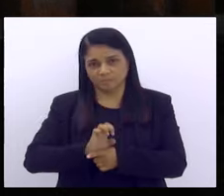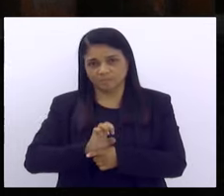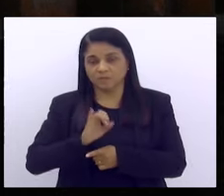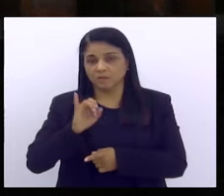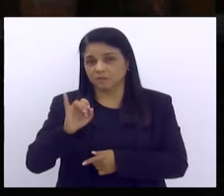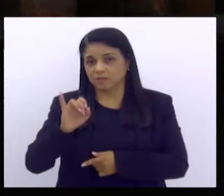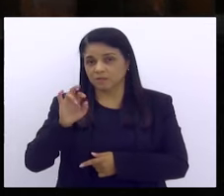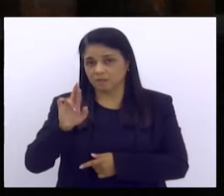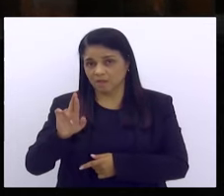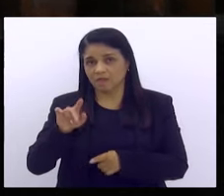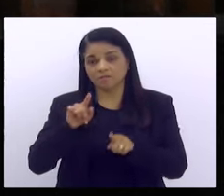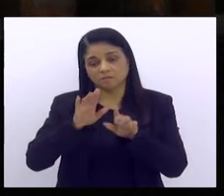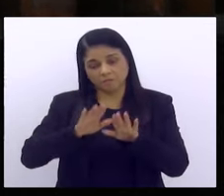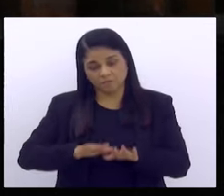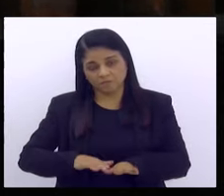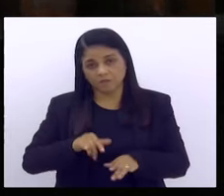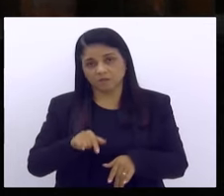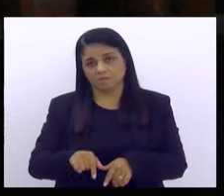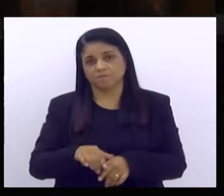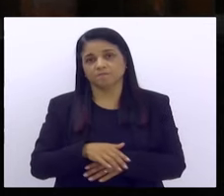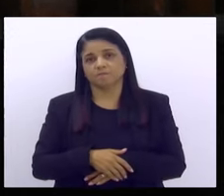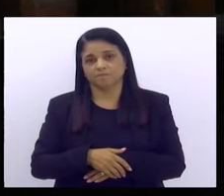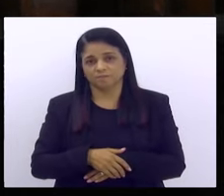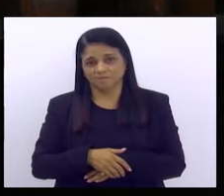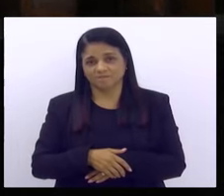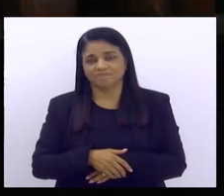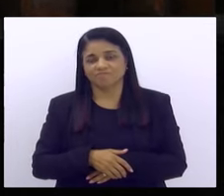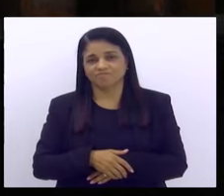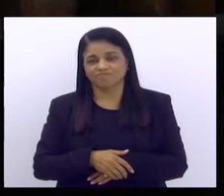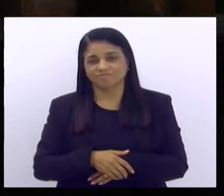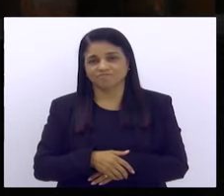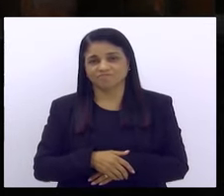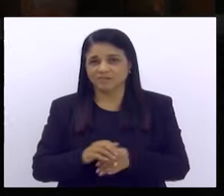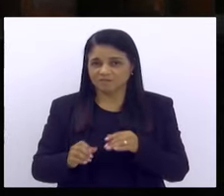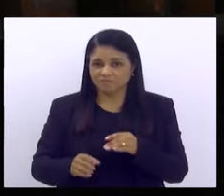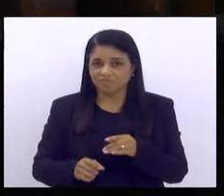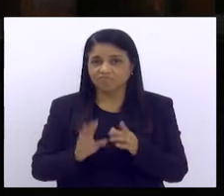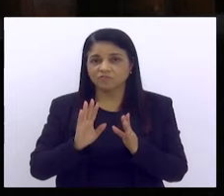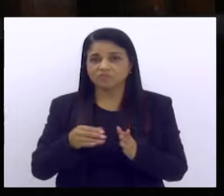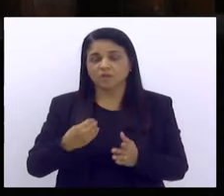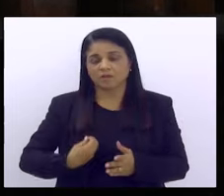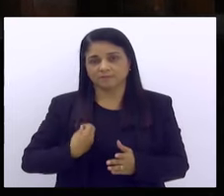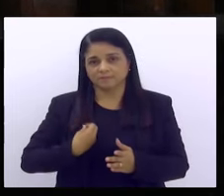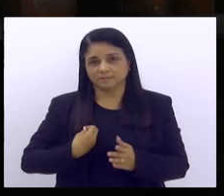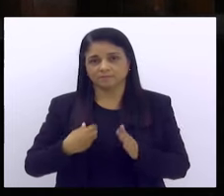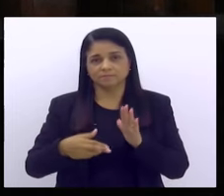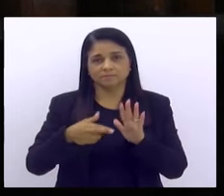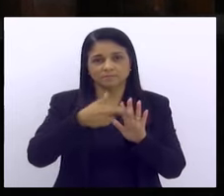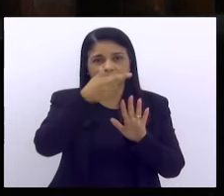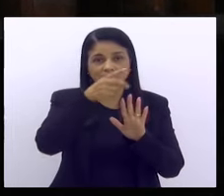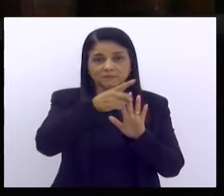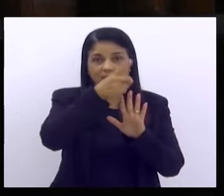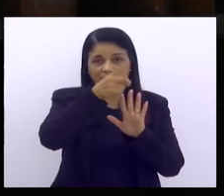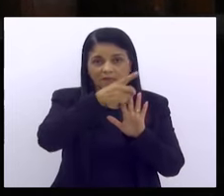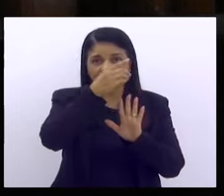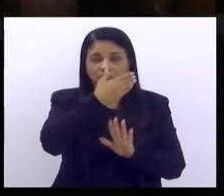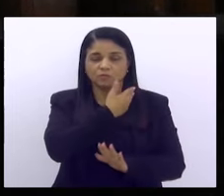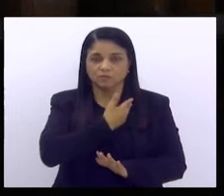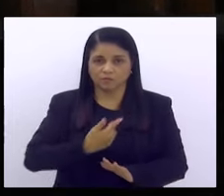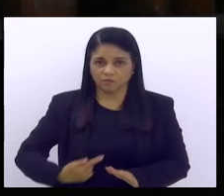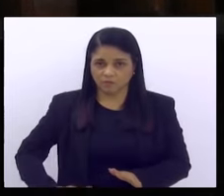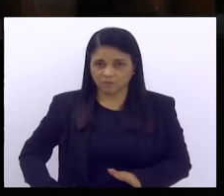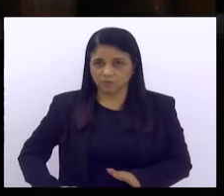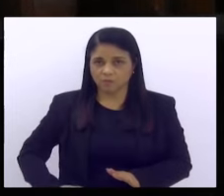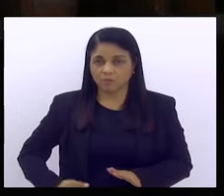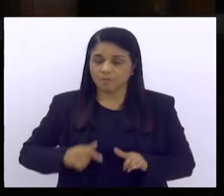renda também fique na origem. E essa questão, apesar de existir um decreto do governador, ainda